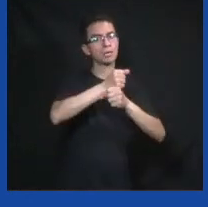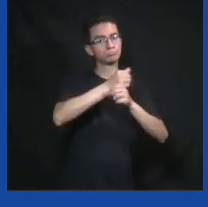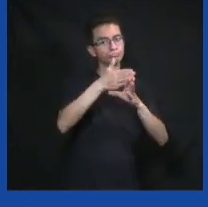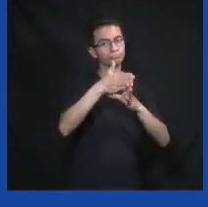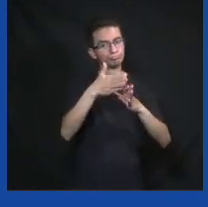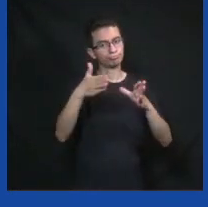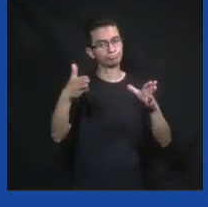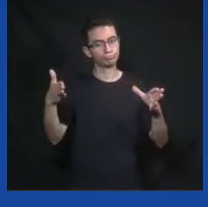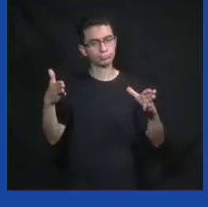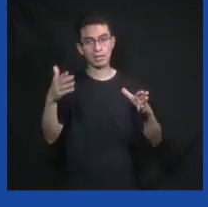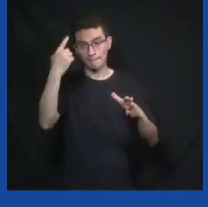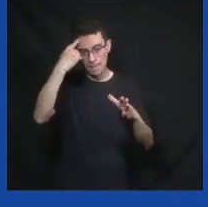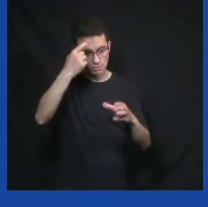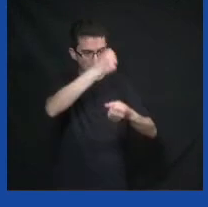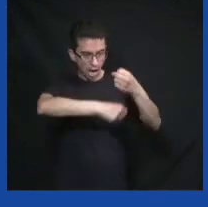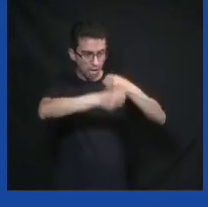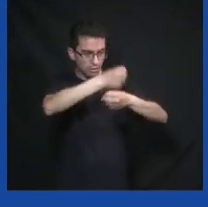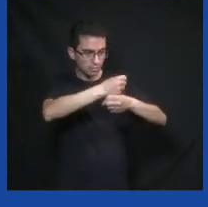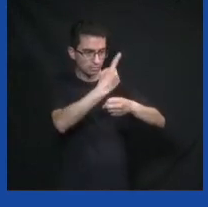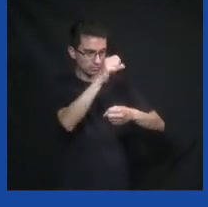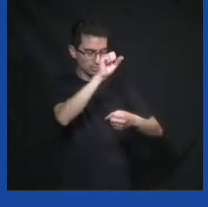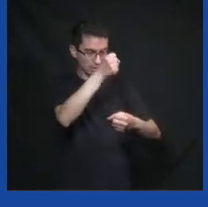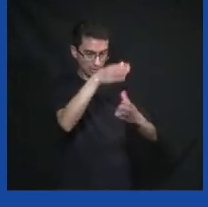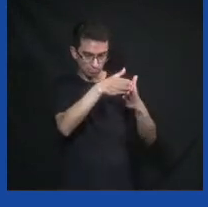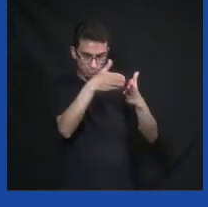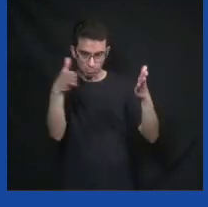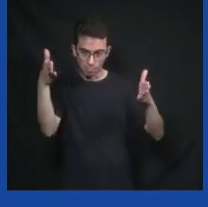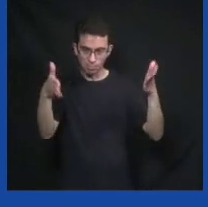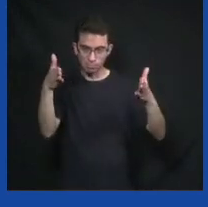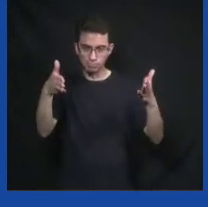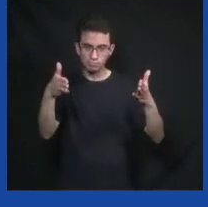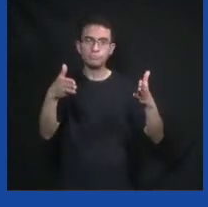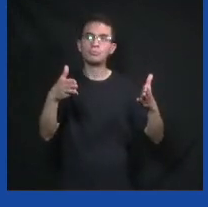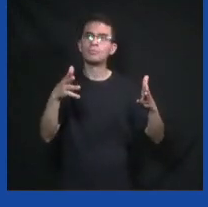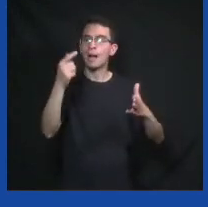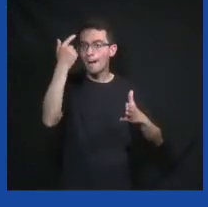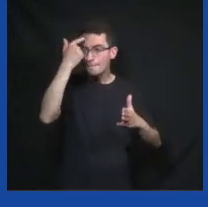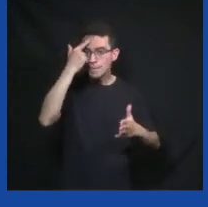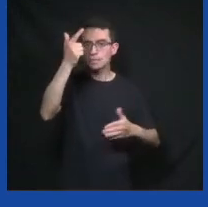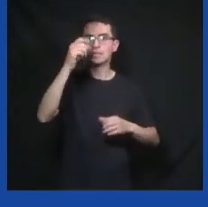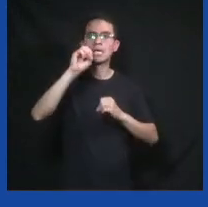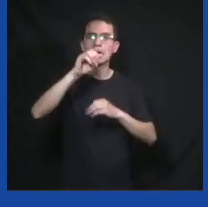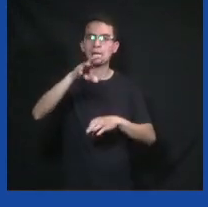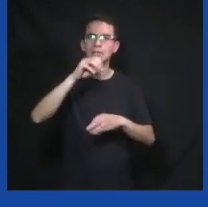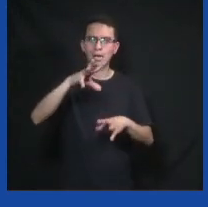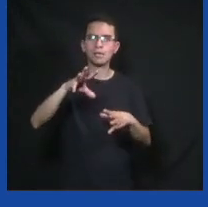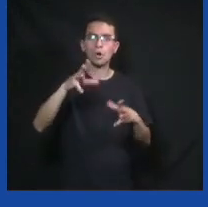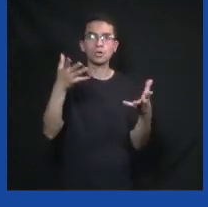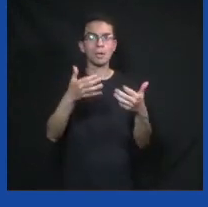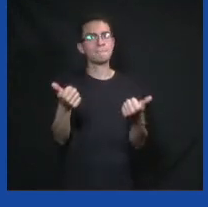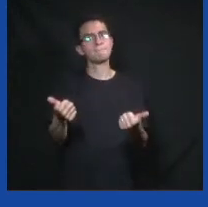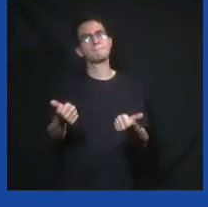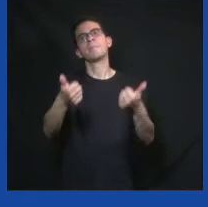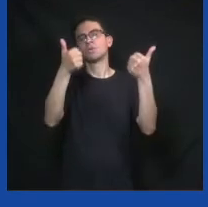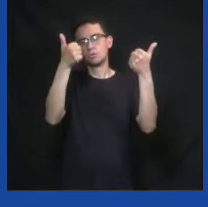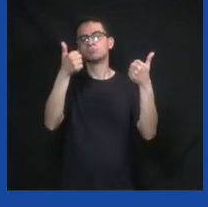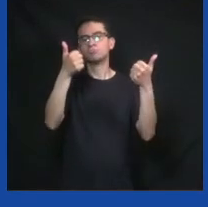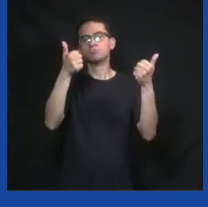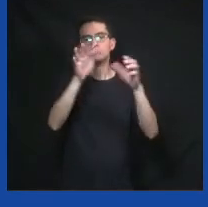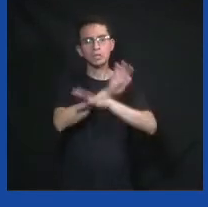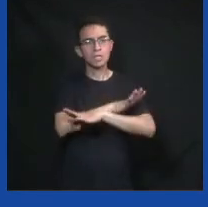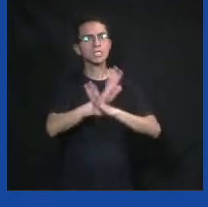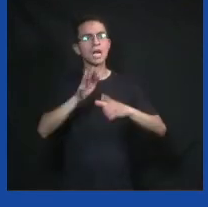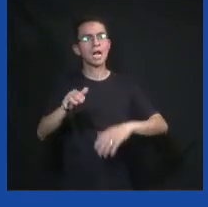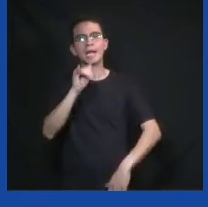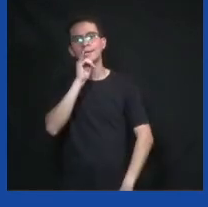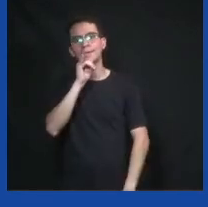e para hoje, a política de meio ambiente enquanto conteúdo de educação está mais consolidada na escola. Os meus sobrinhos me